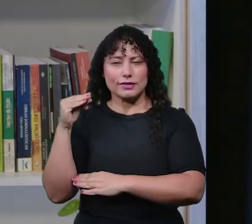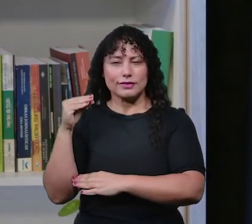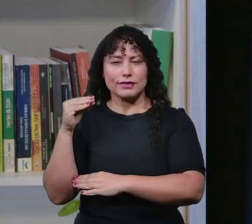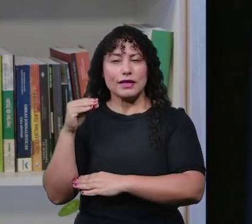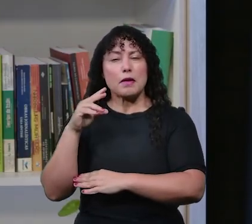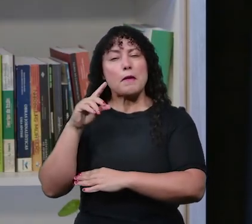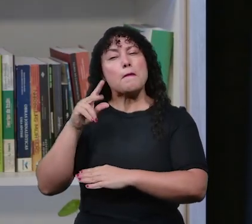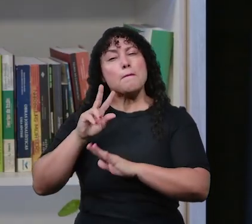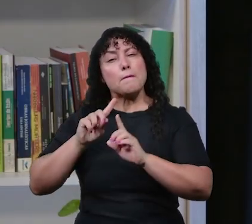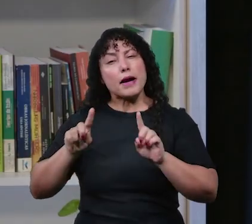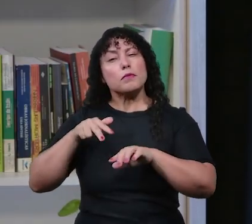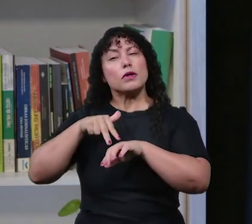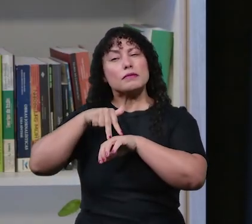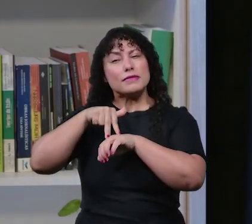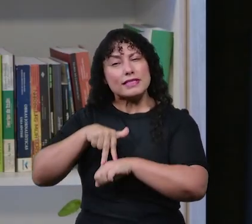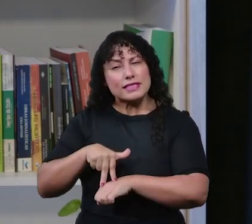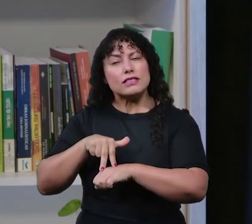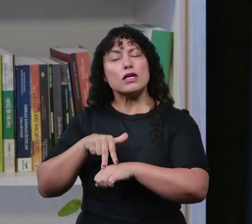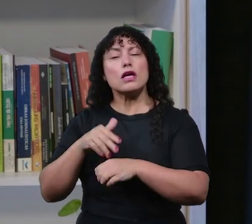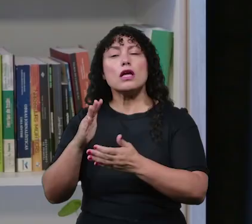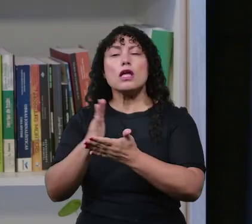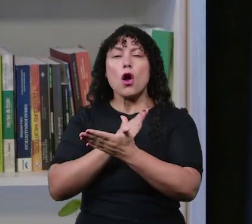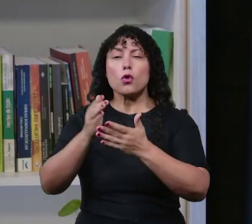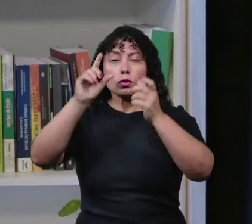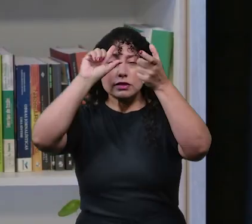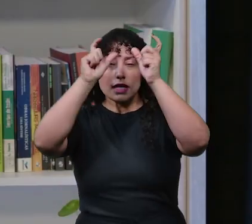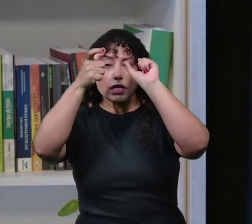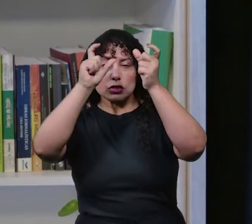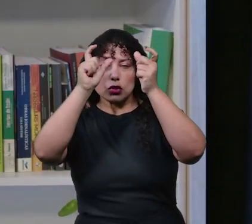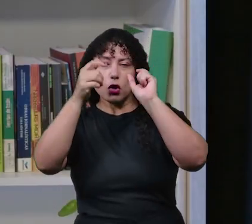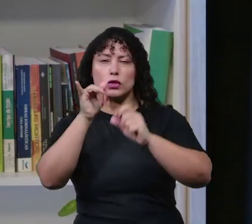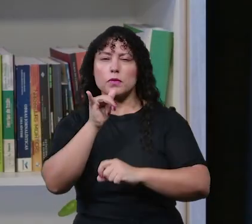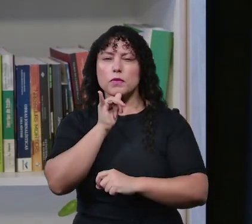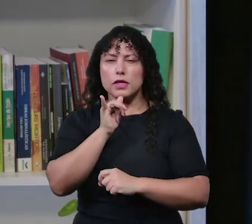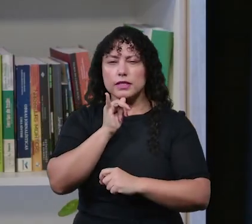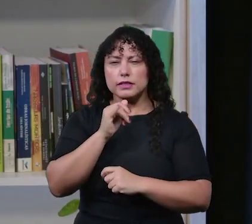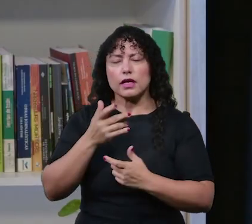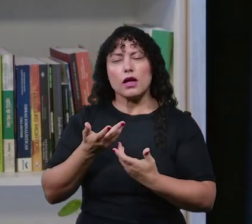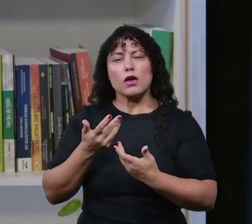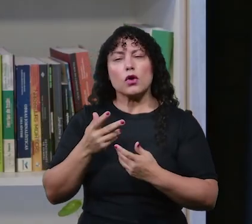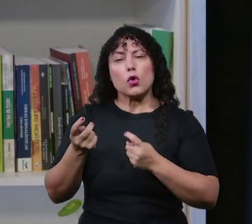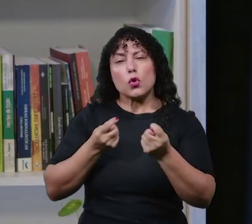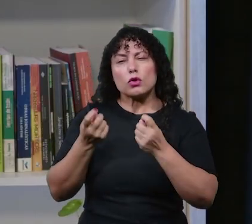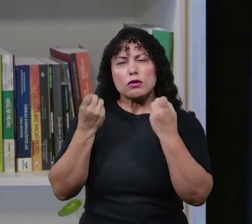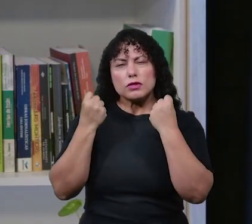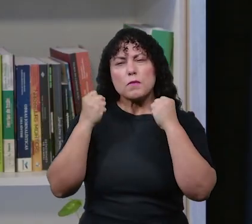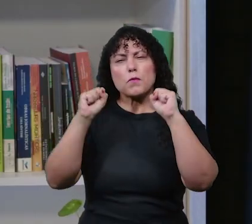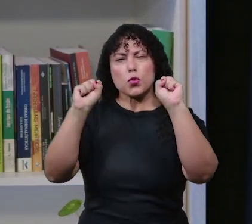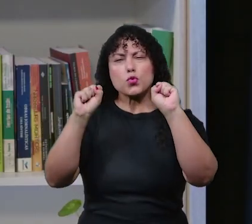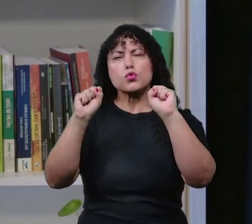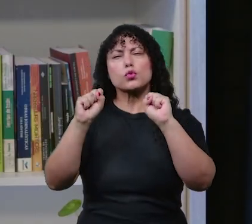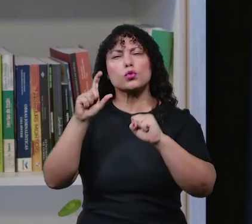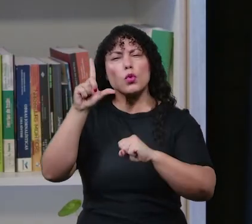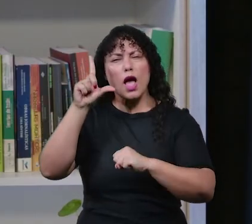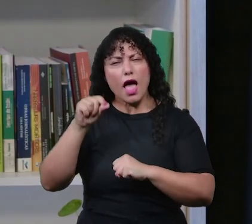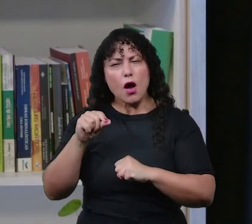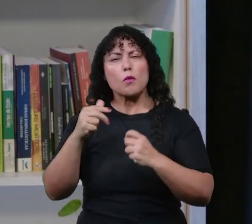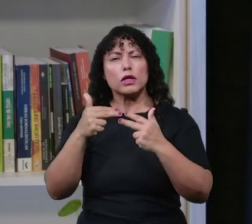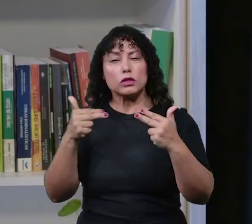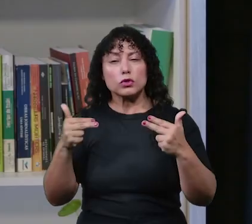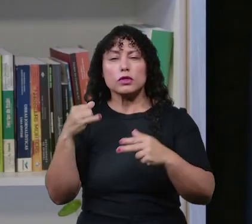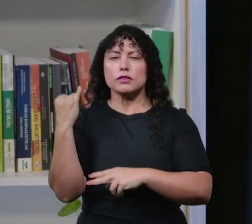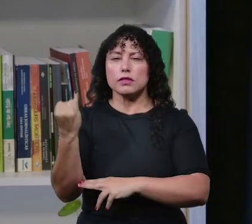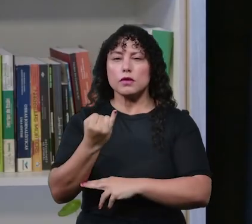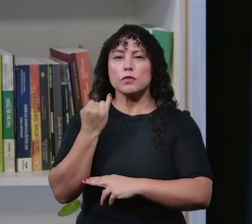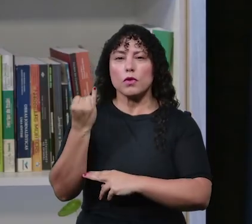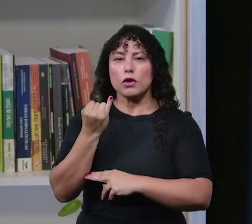adolescência. Mas isso pode persistir em alguns transtornos, por exemplo. Né? A gente sabe que o controle inibitório, por exemplo, ele é uma